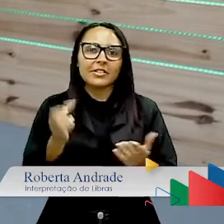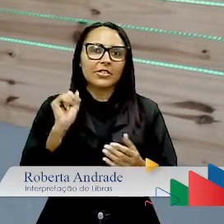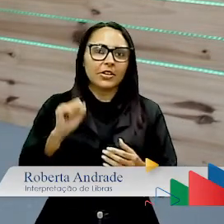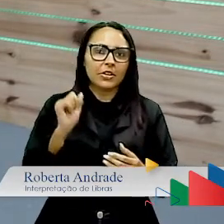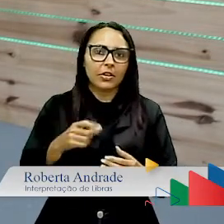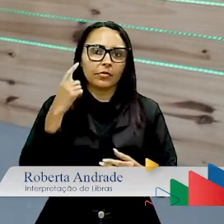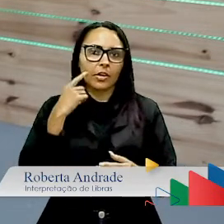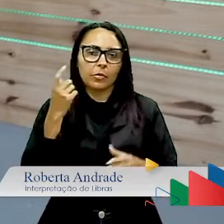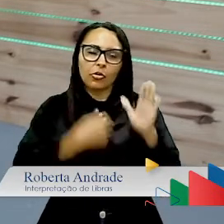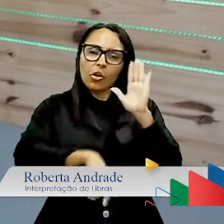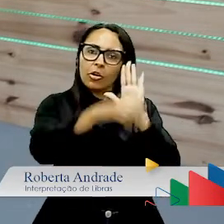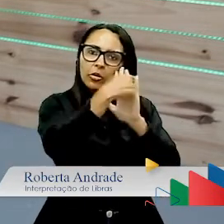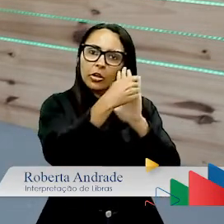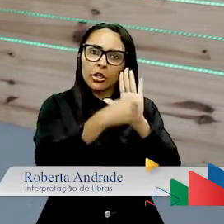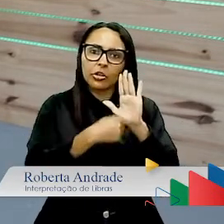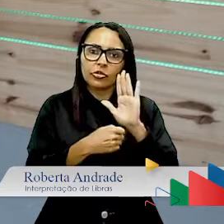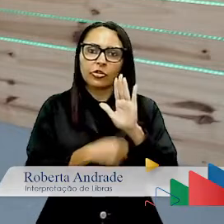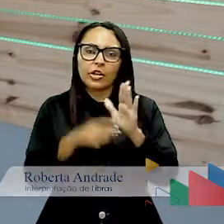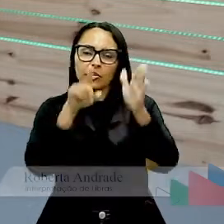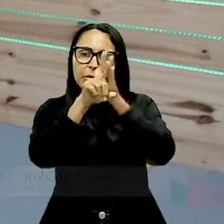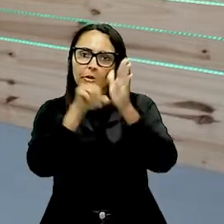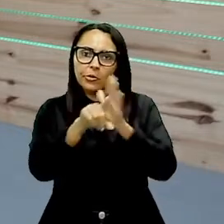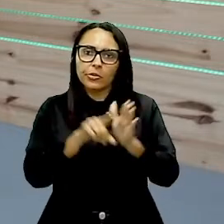para a correção dos simulados, né?